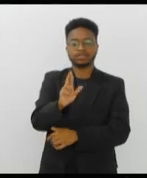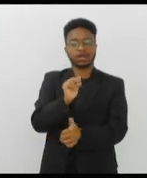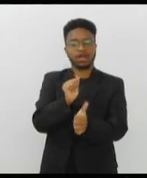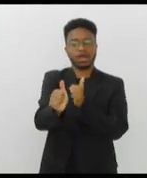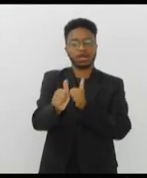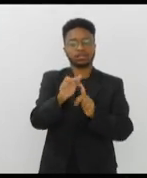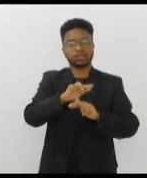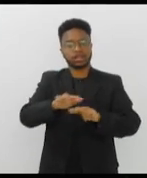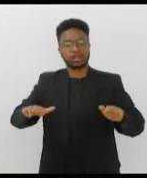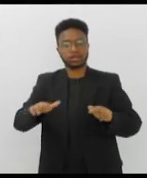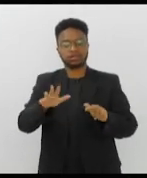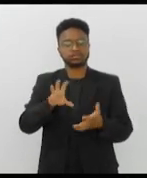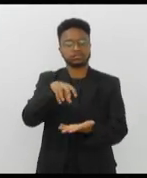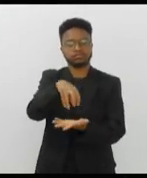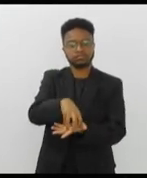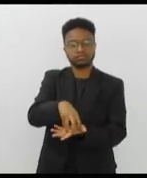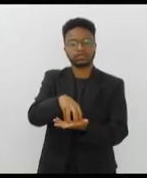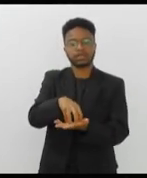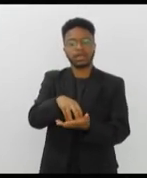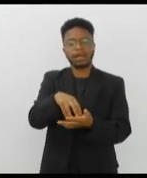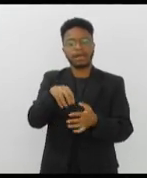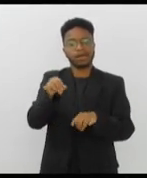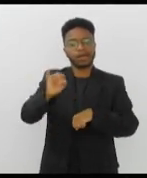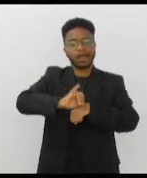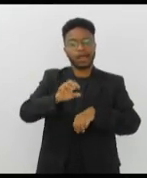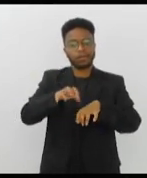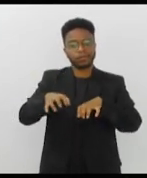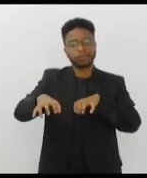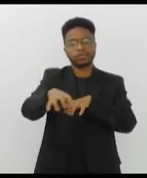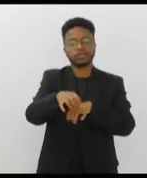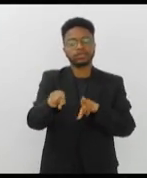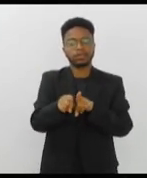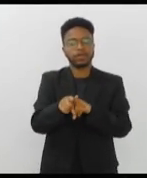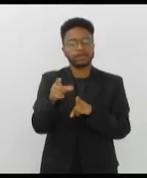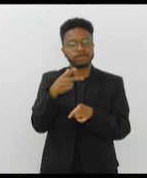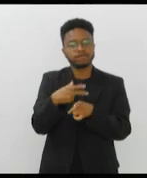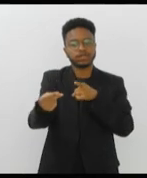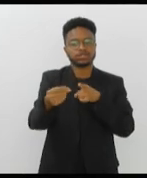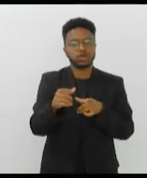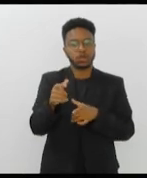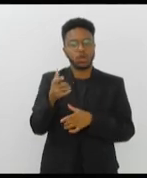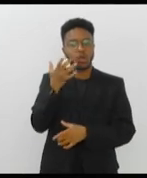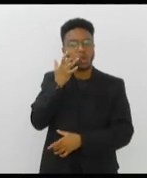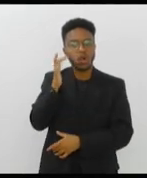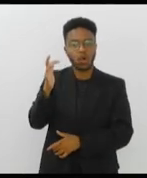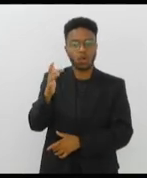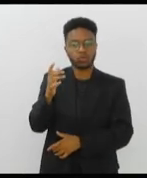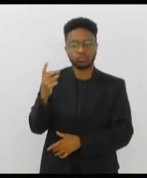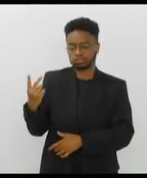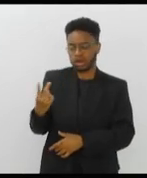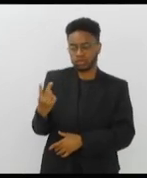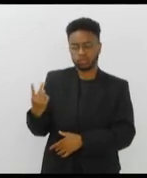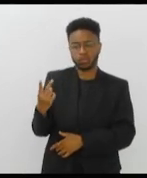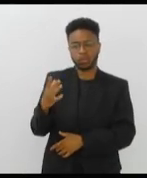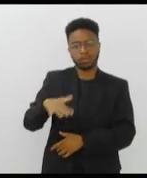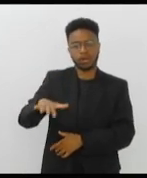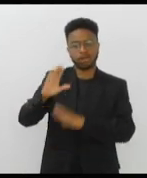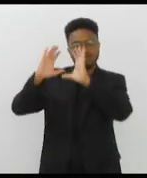região metropolitana e conquistar um ouro em dupla de praia.